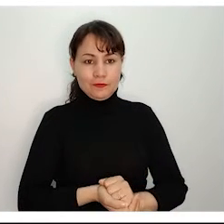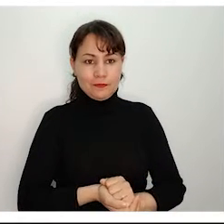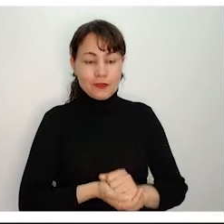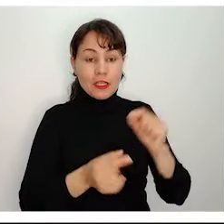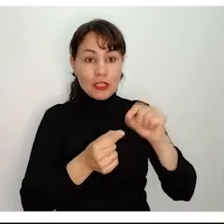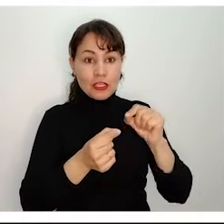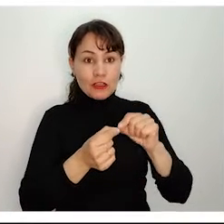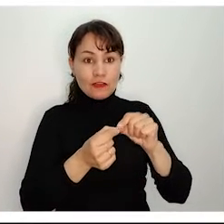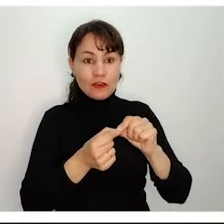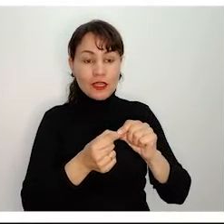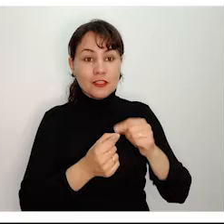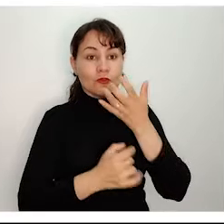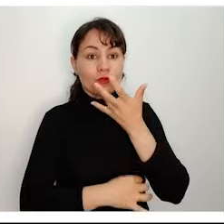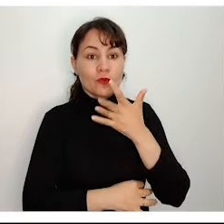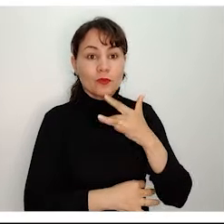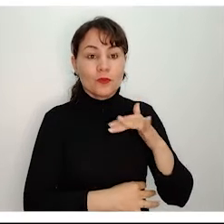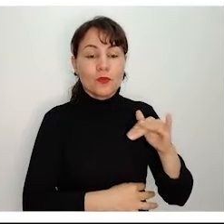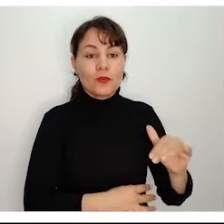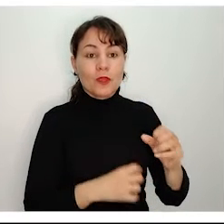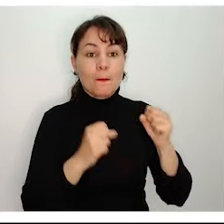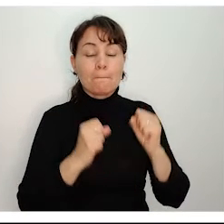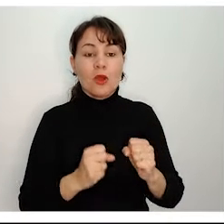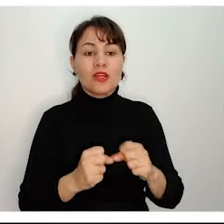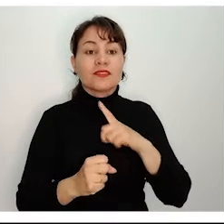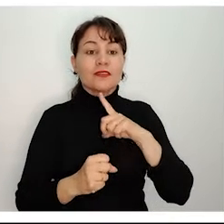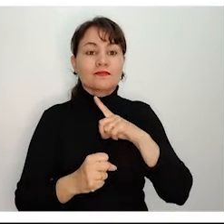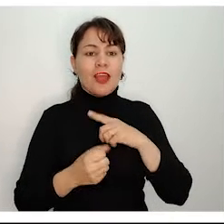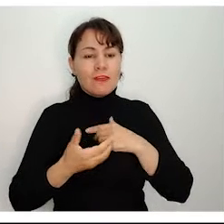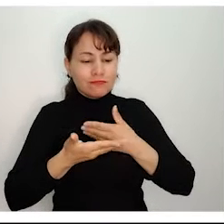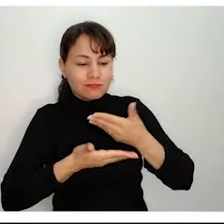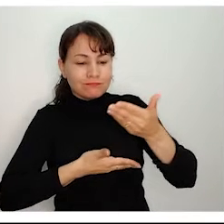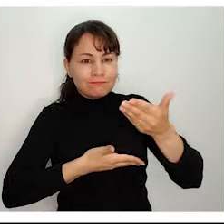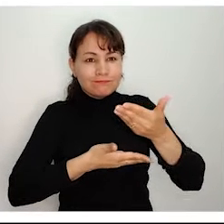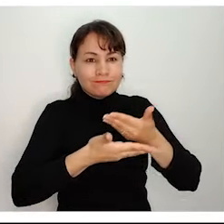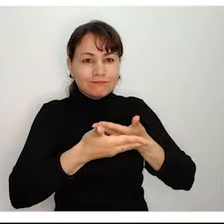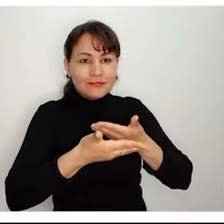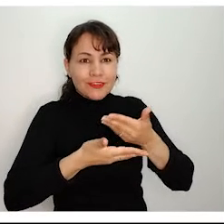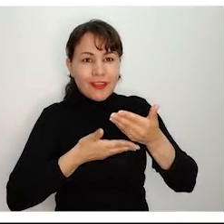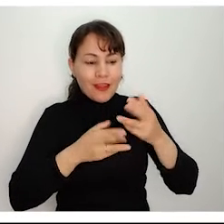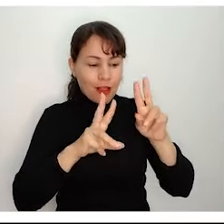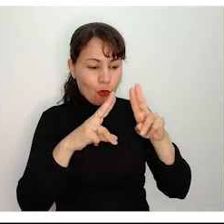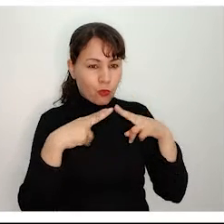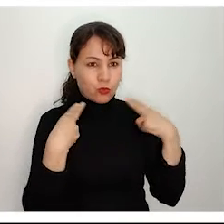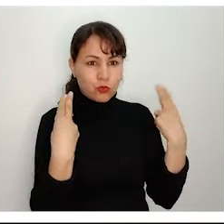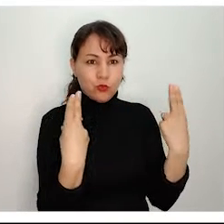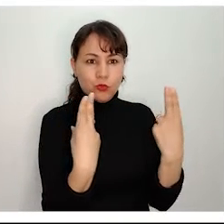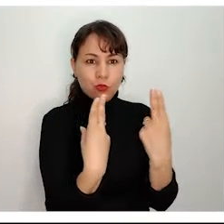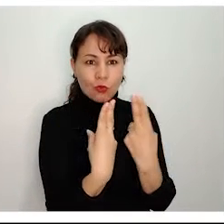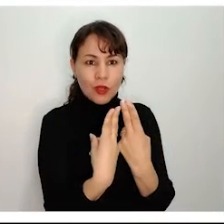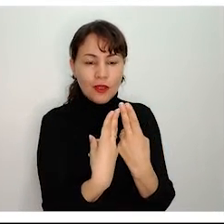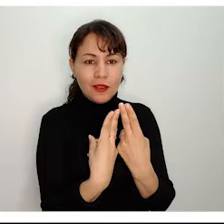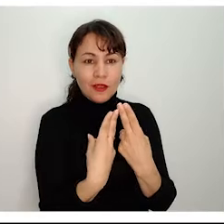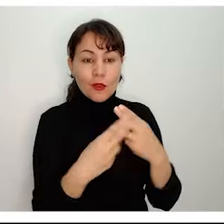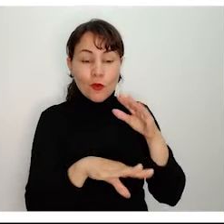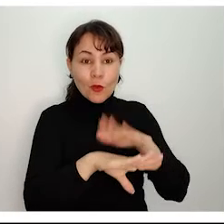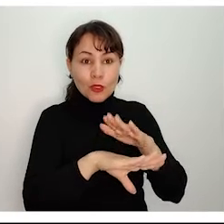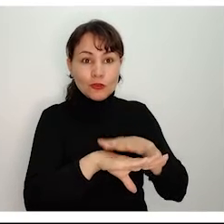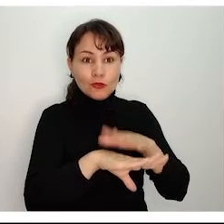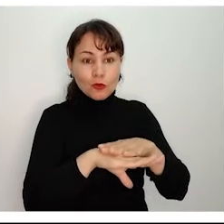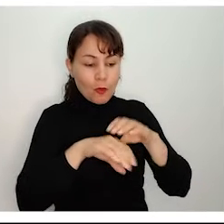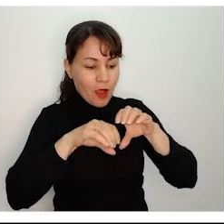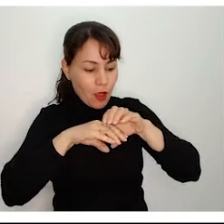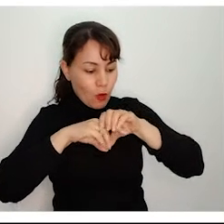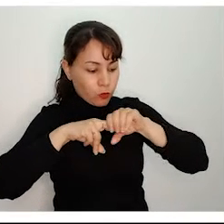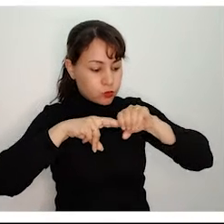adequada. E tudo isso faz com que a criança ela possa ter uma interação com o meio ambiente. Quanto